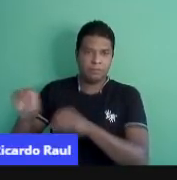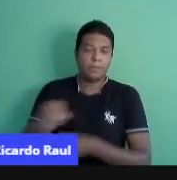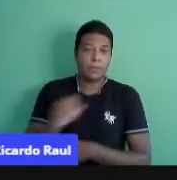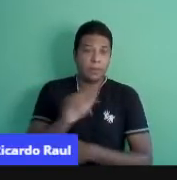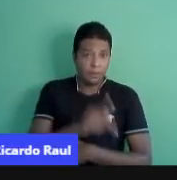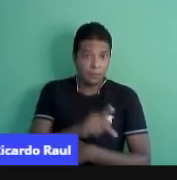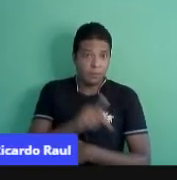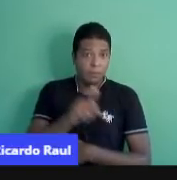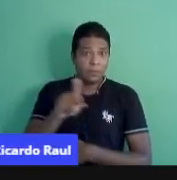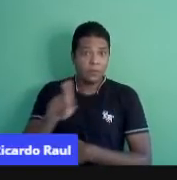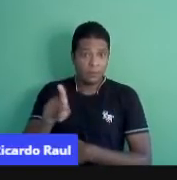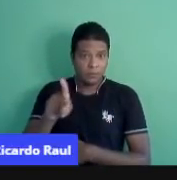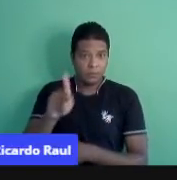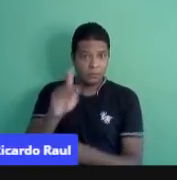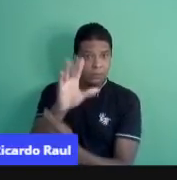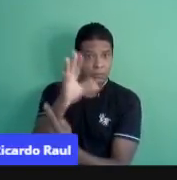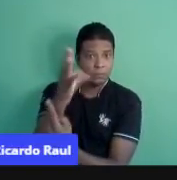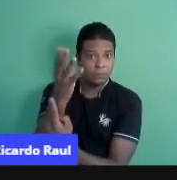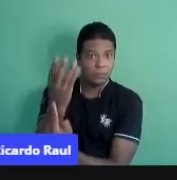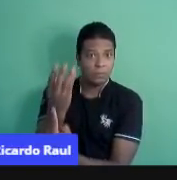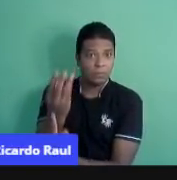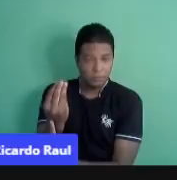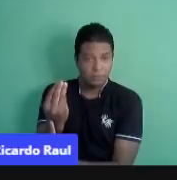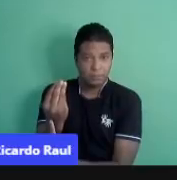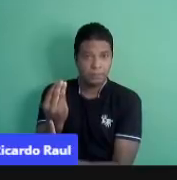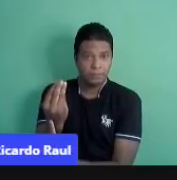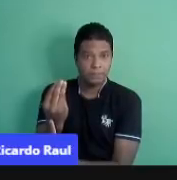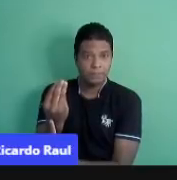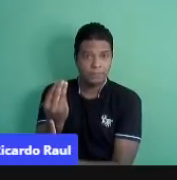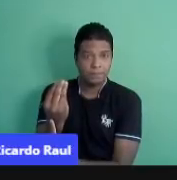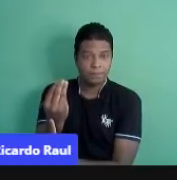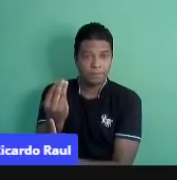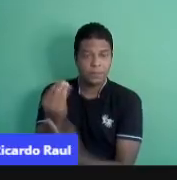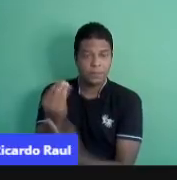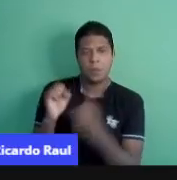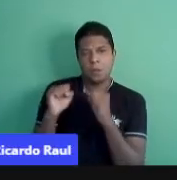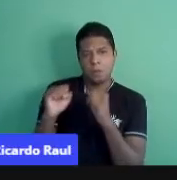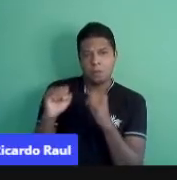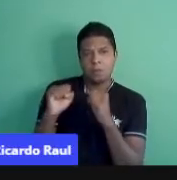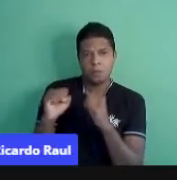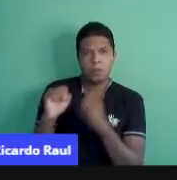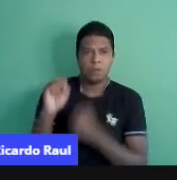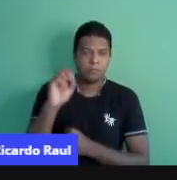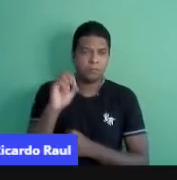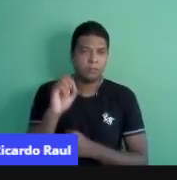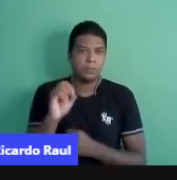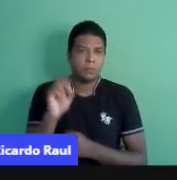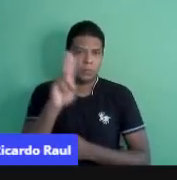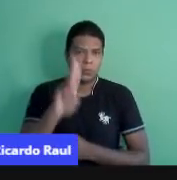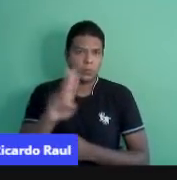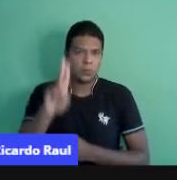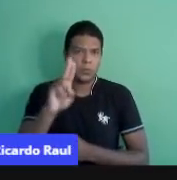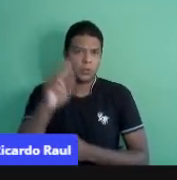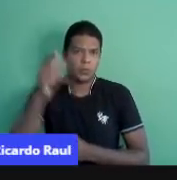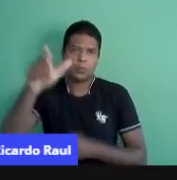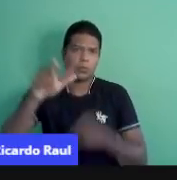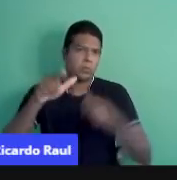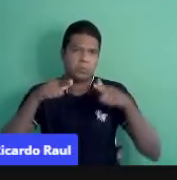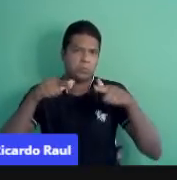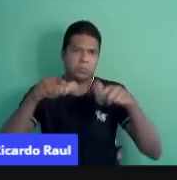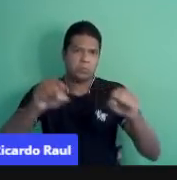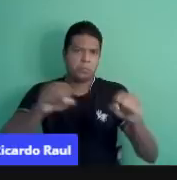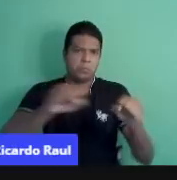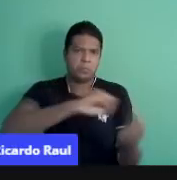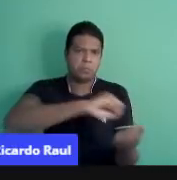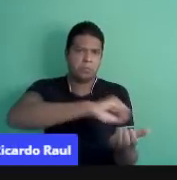de arte, ele pode se utilizar das outras linguagens, com